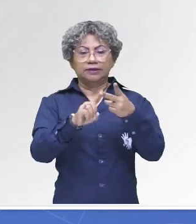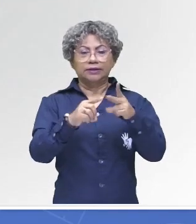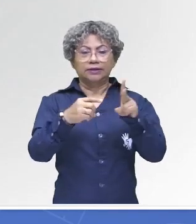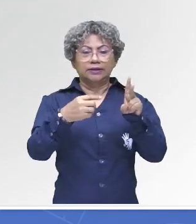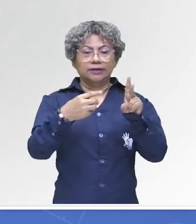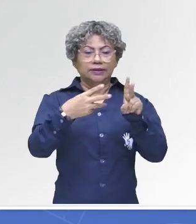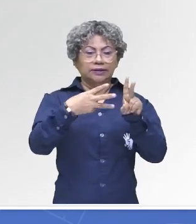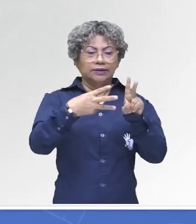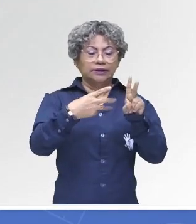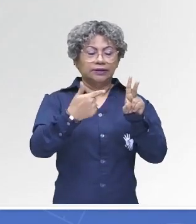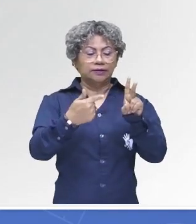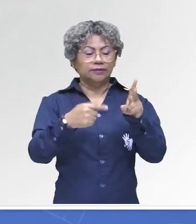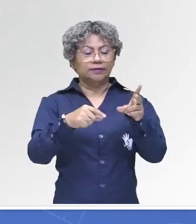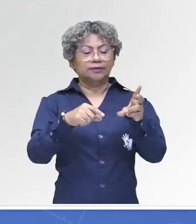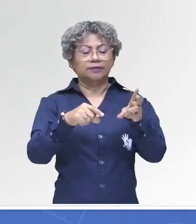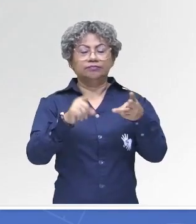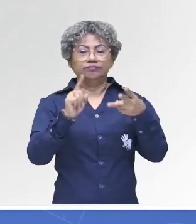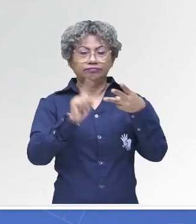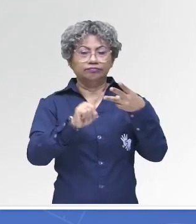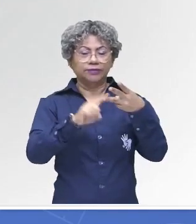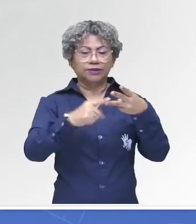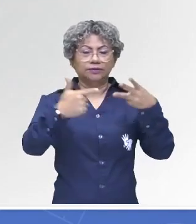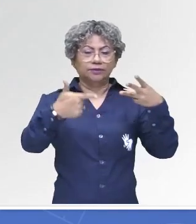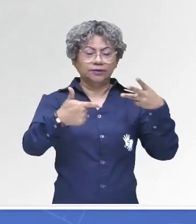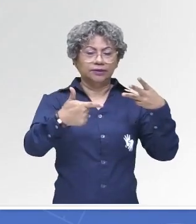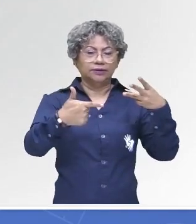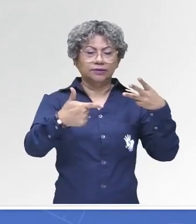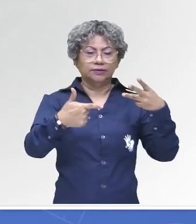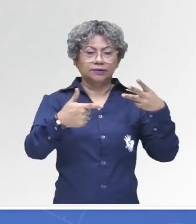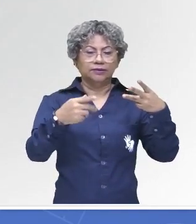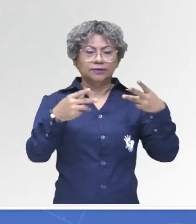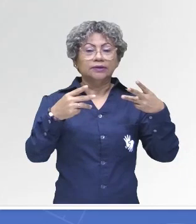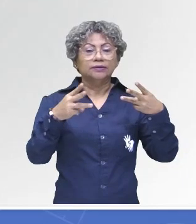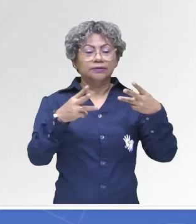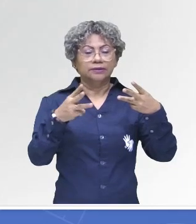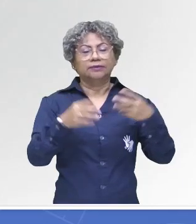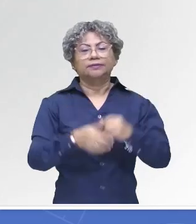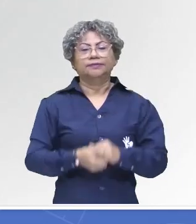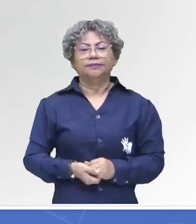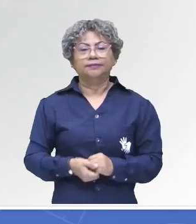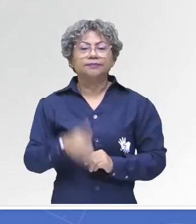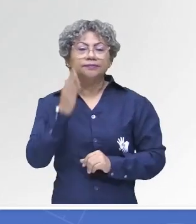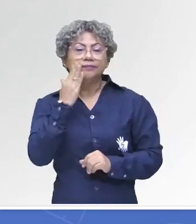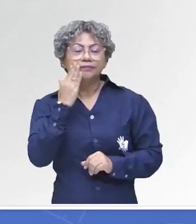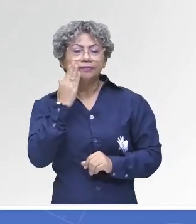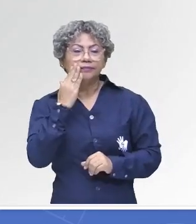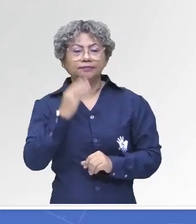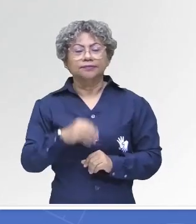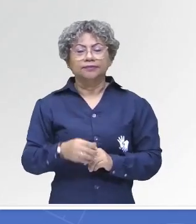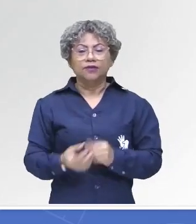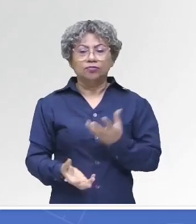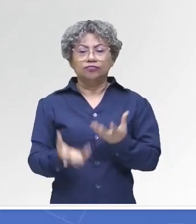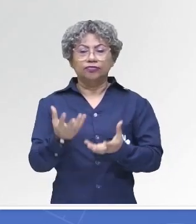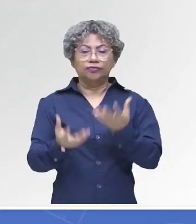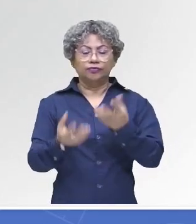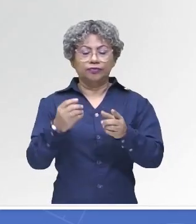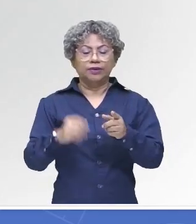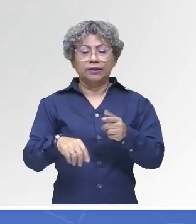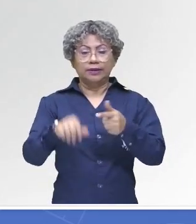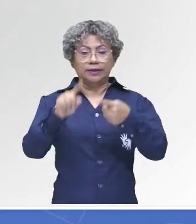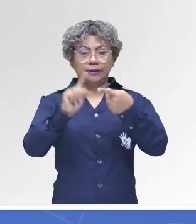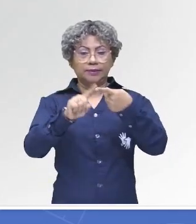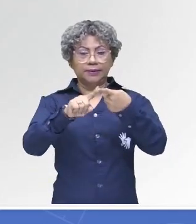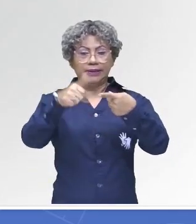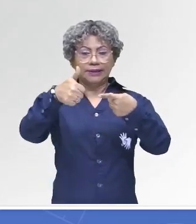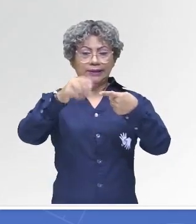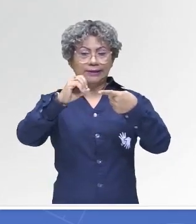Kelvin, 273, certo? Já o ponto de ebulição na escala Celsius, 100.